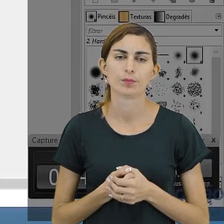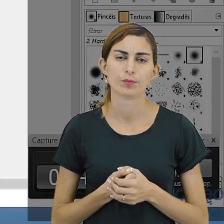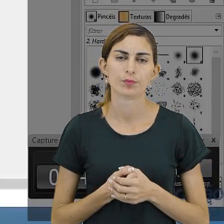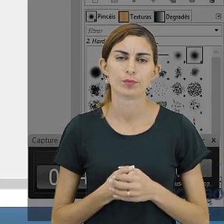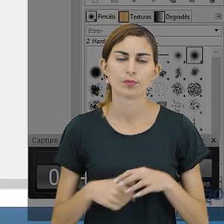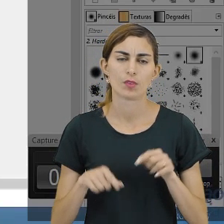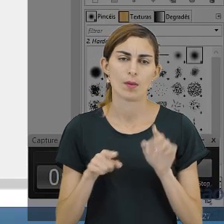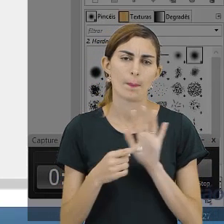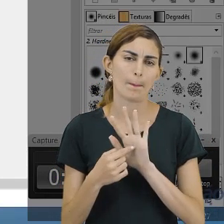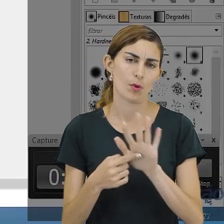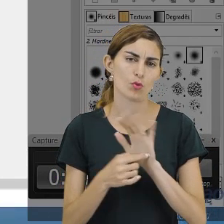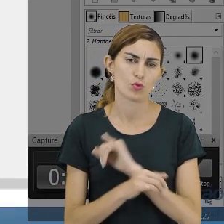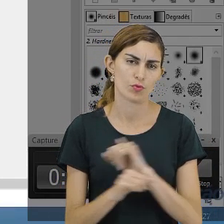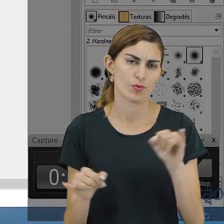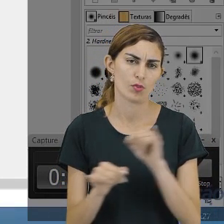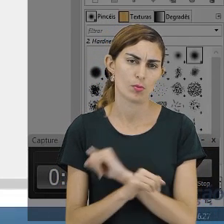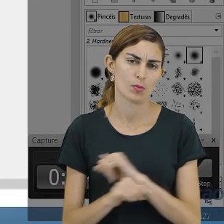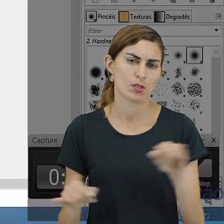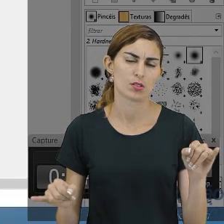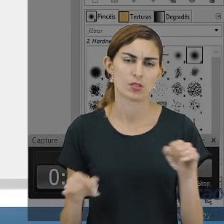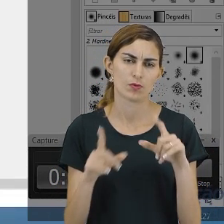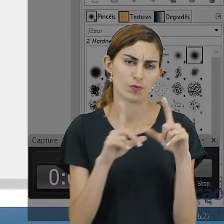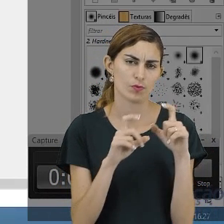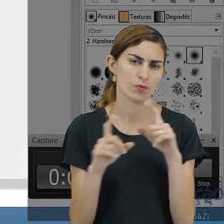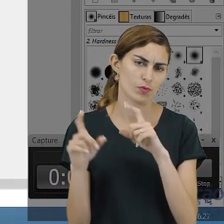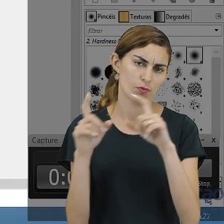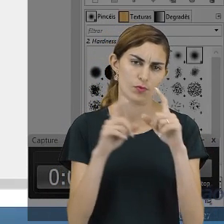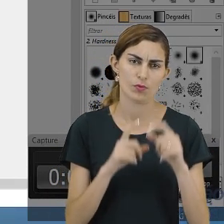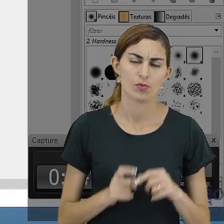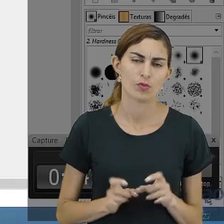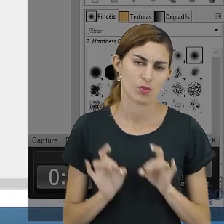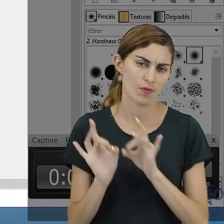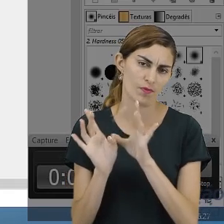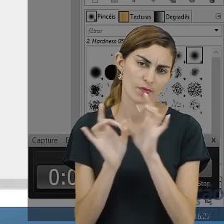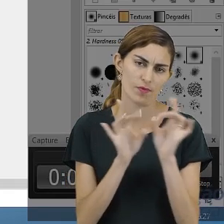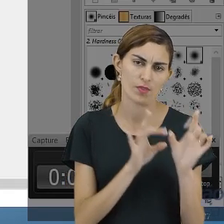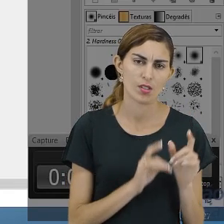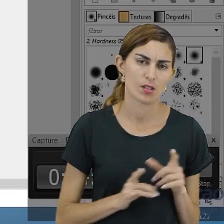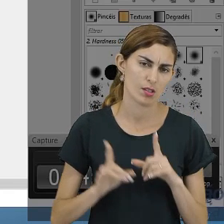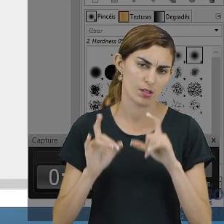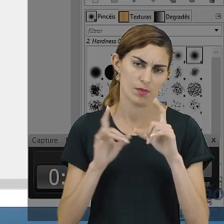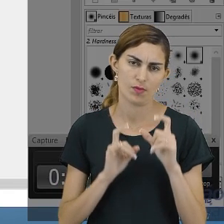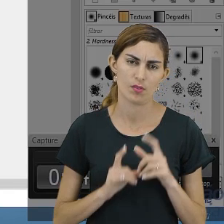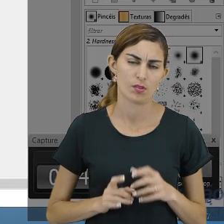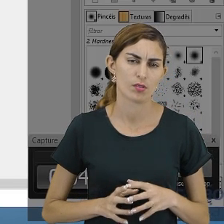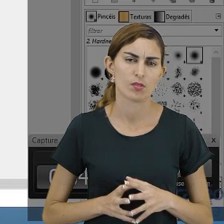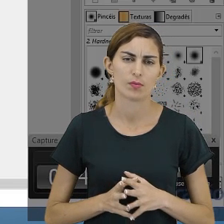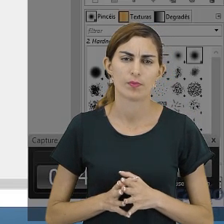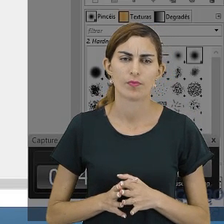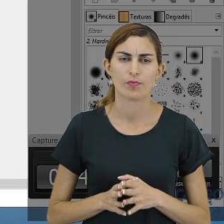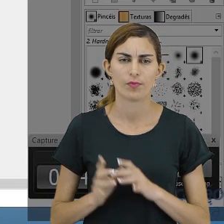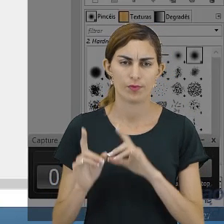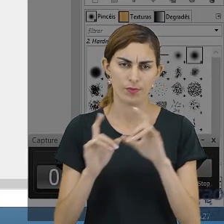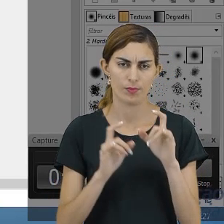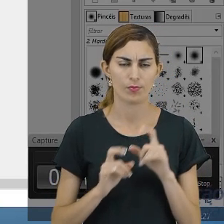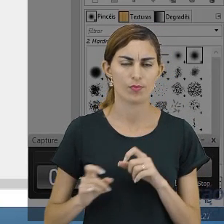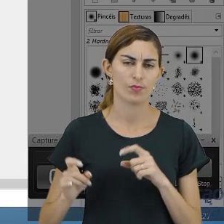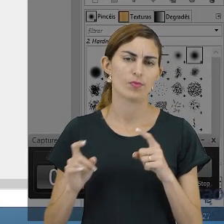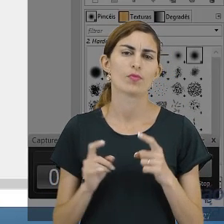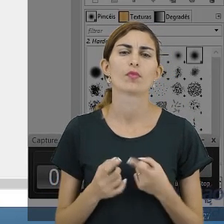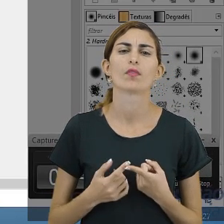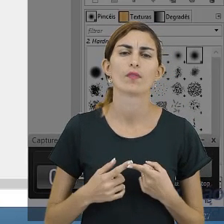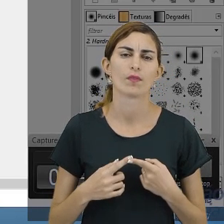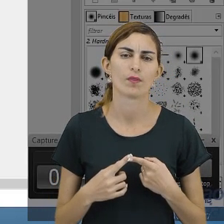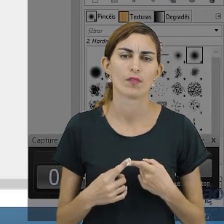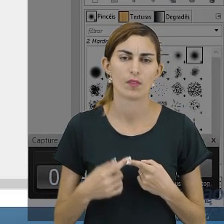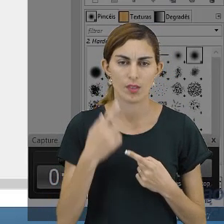aqui que vai exibir informações sobre uma máquina fotográfica. Eu vou vender uma máquina fotográfica, eu preciso fazer um banner que vai vender uma máquina fotográfica.